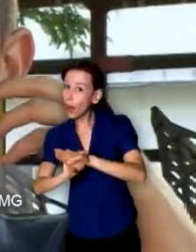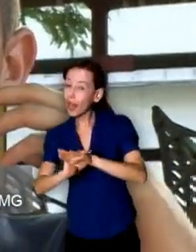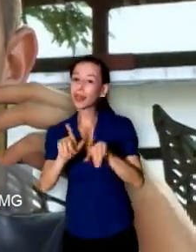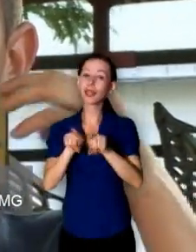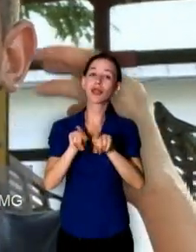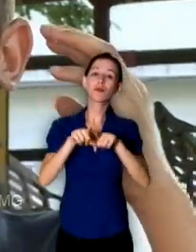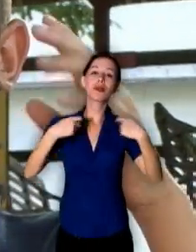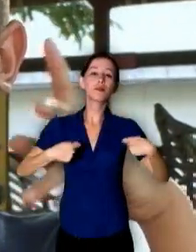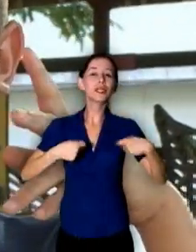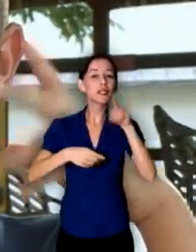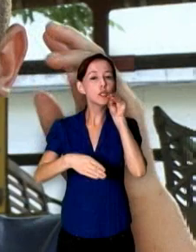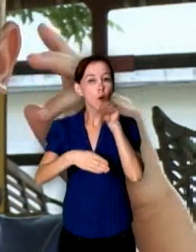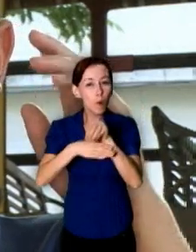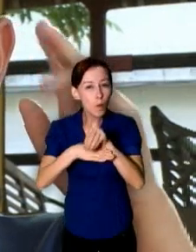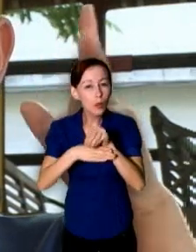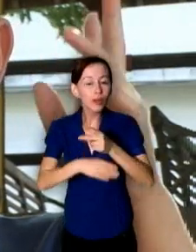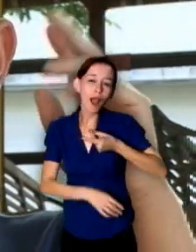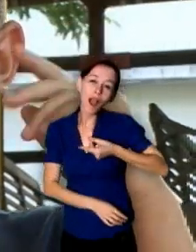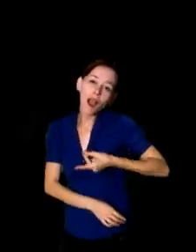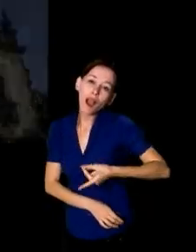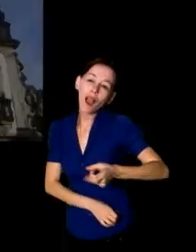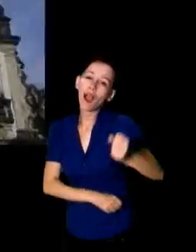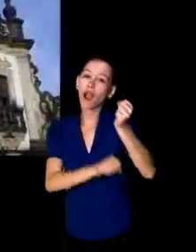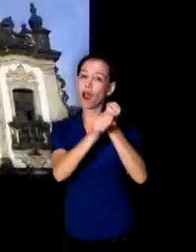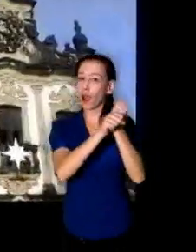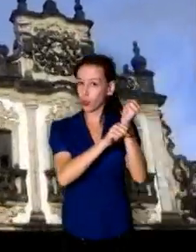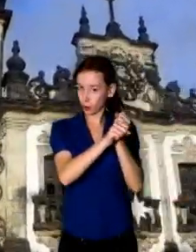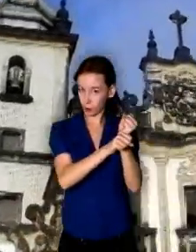cuidar, manter por anos.